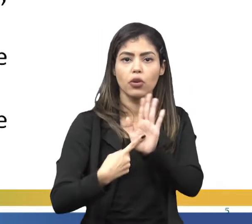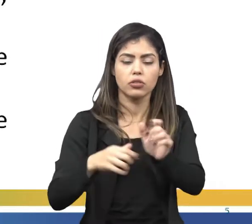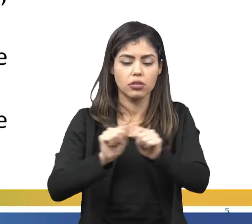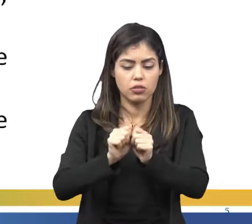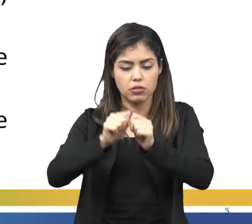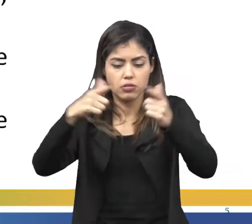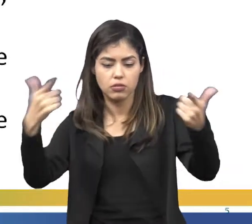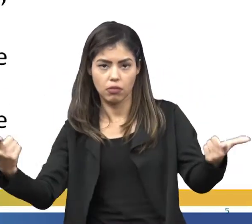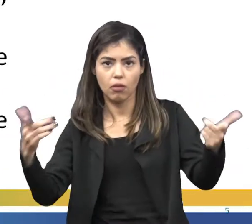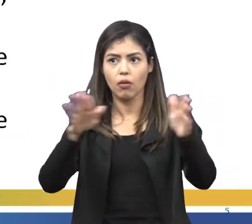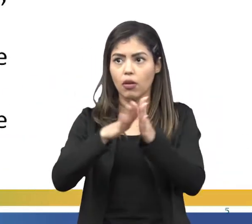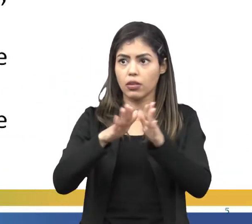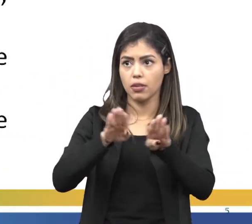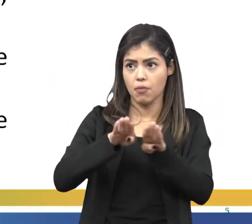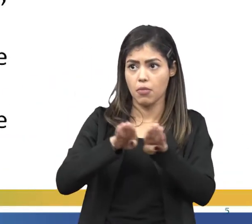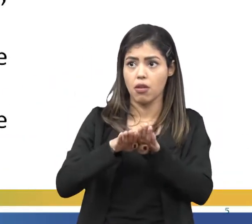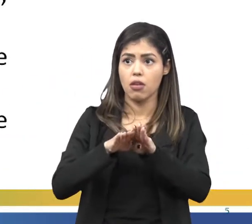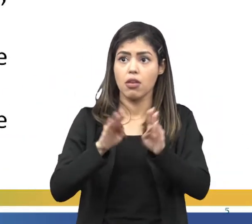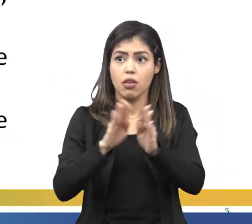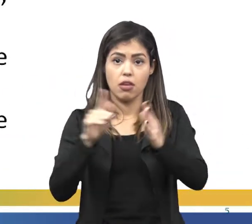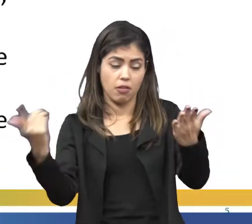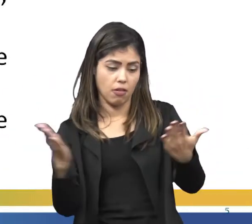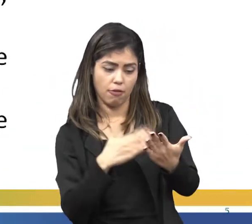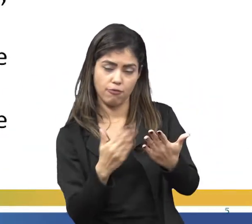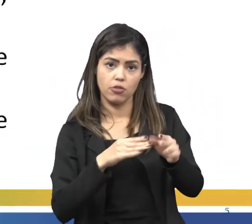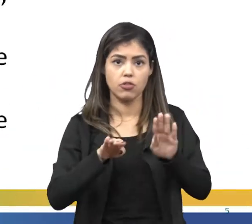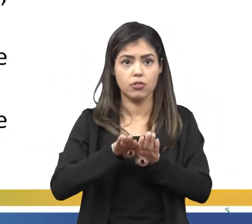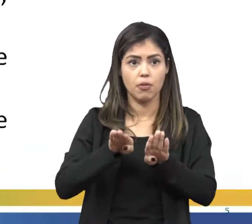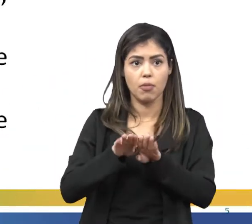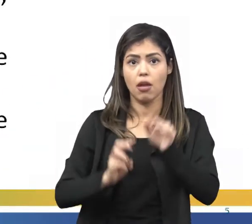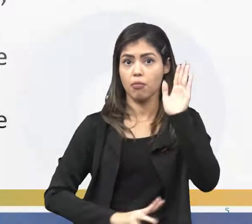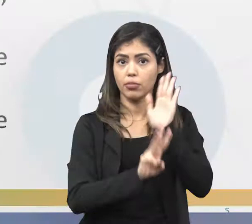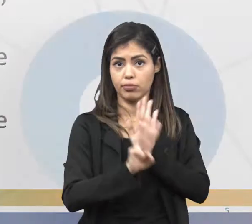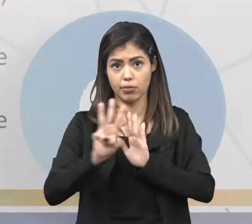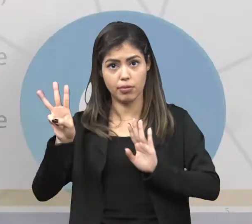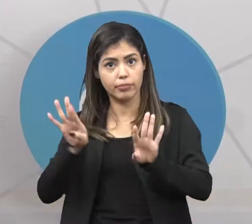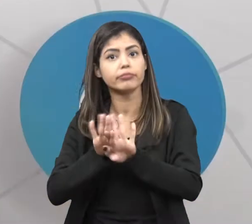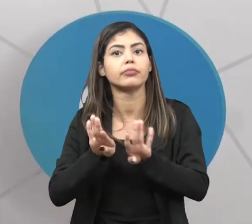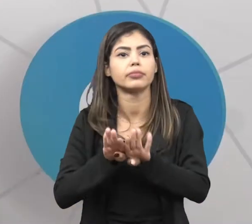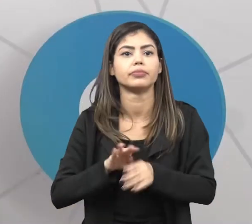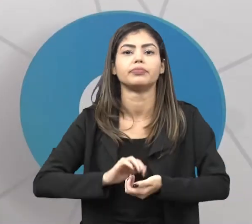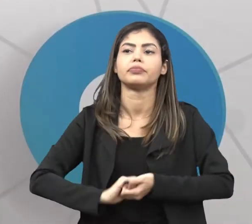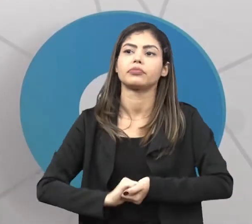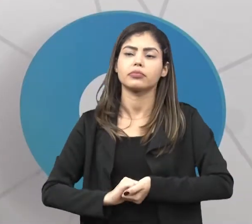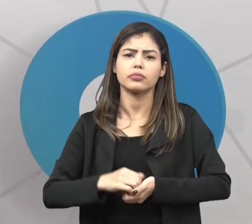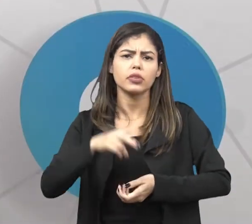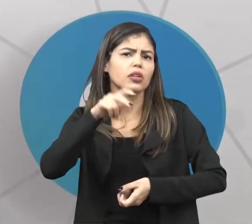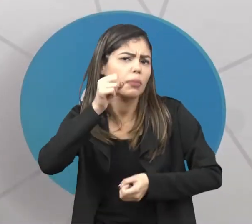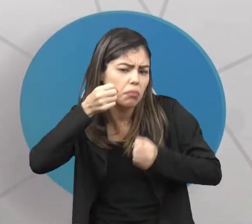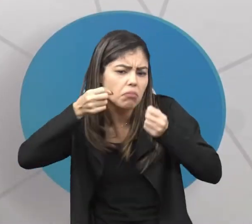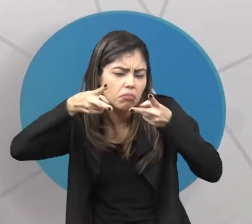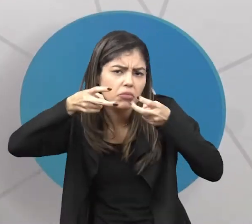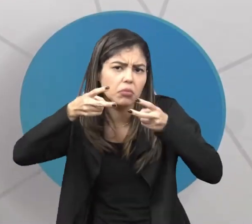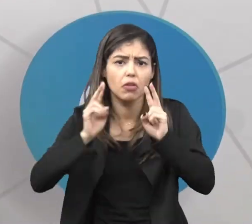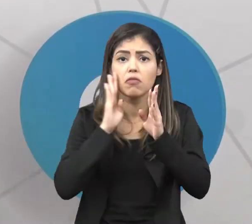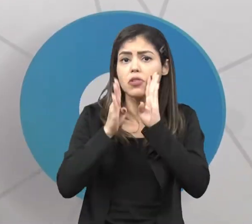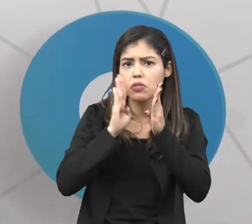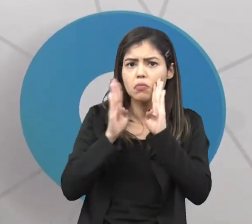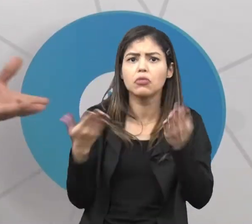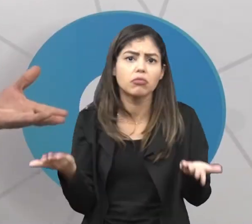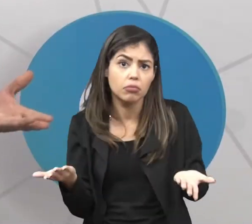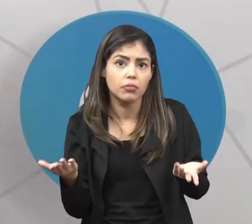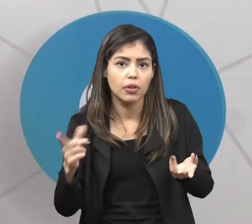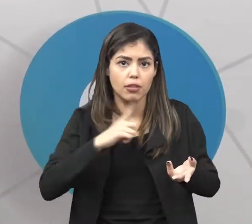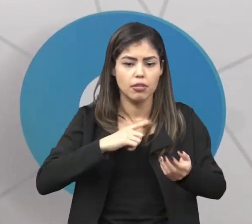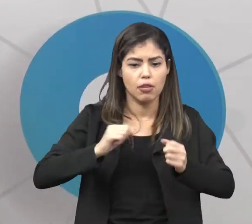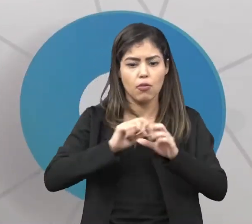jornais, revistas, blogs e livros. Já pensou de repente que até no teu Facebook ou algum lugar da tua rede social você